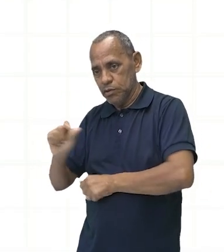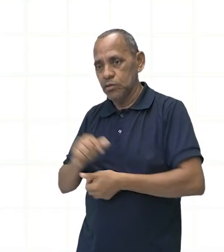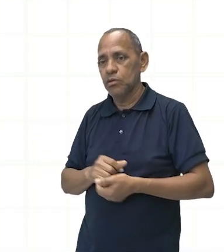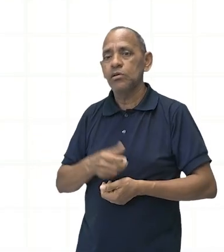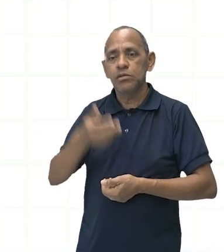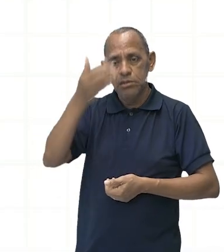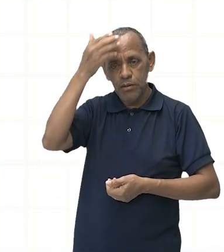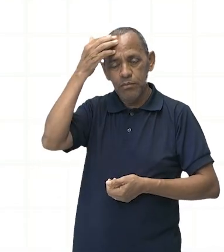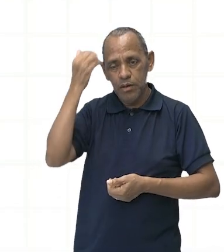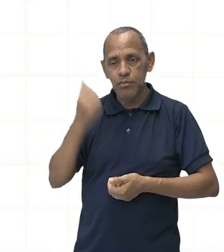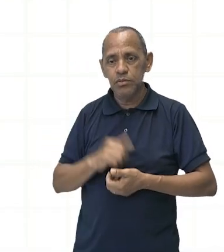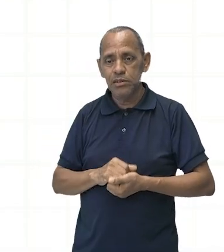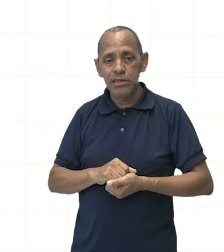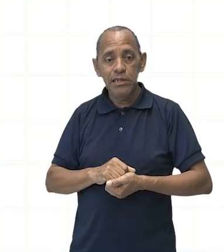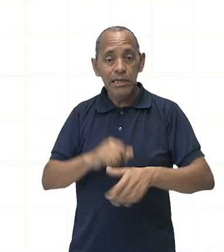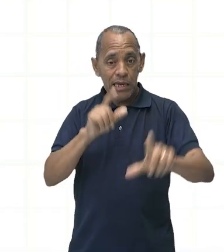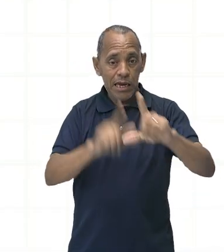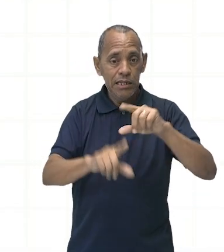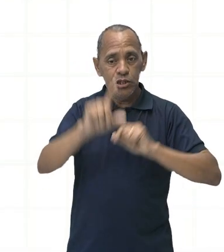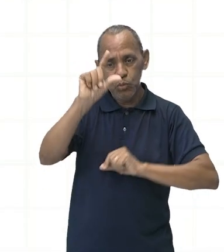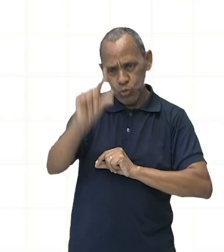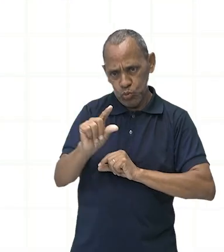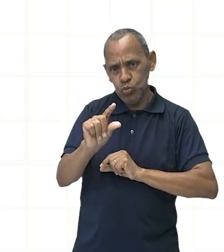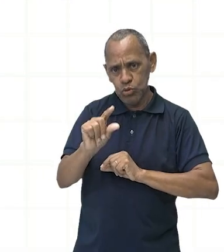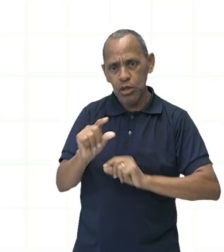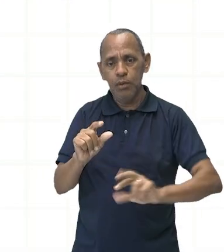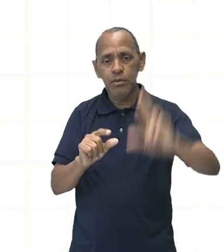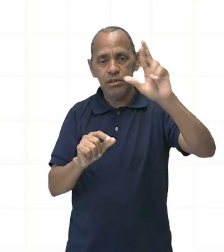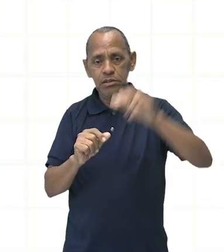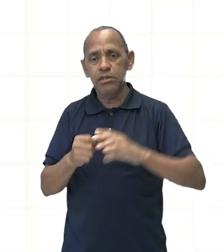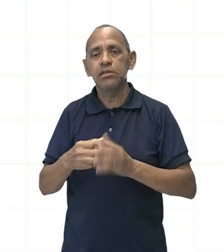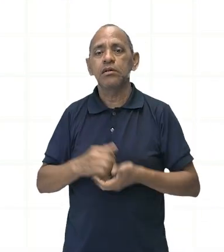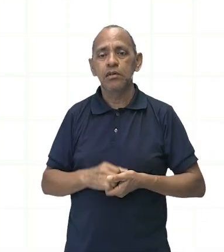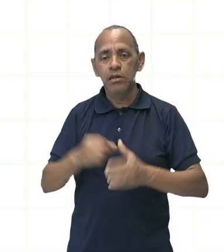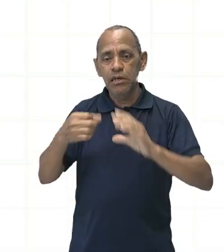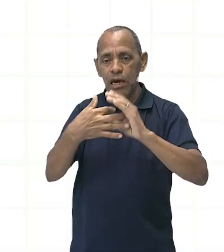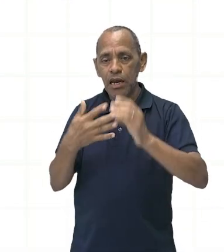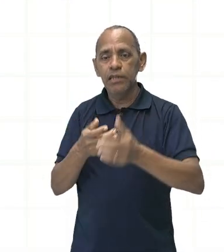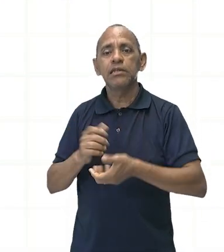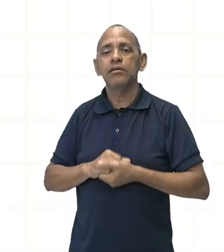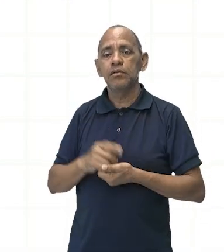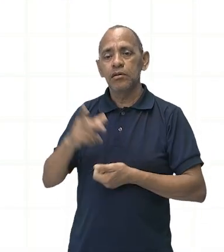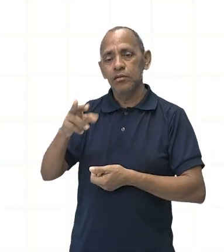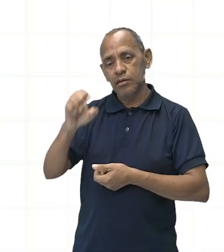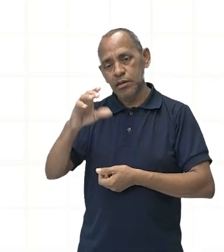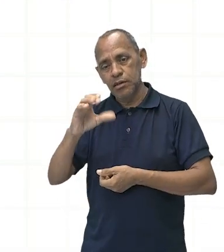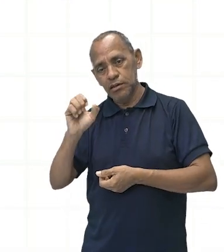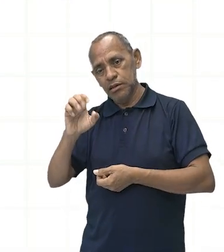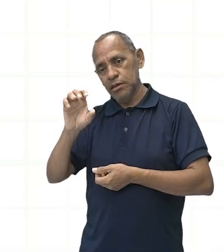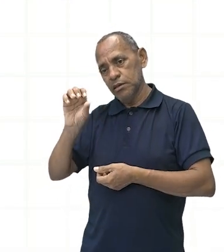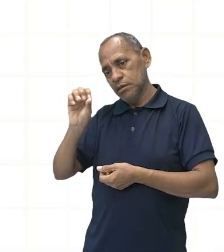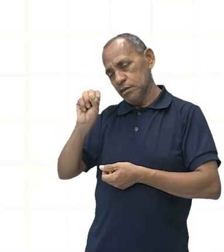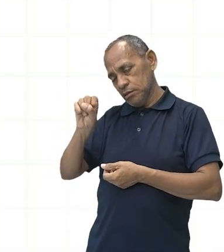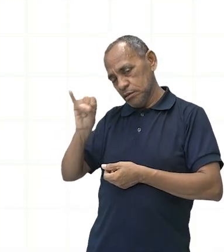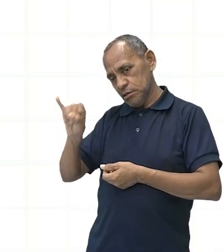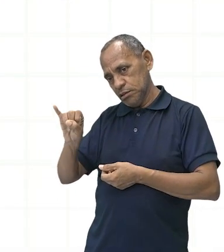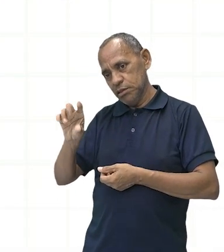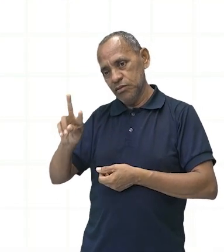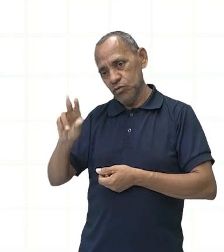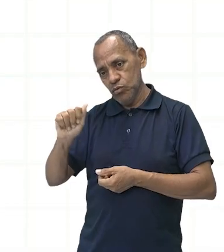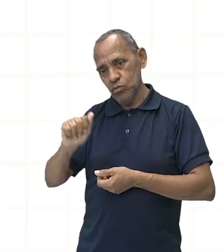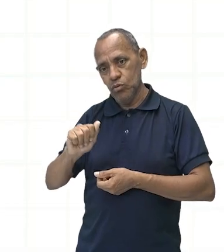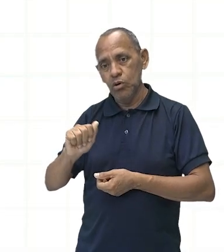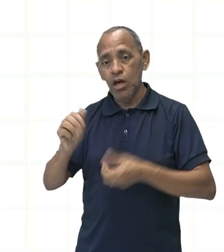letra minúscula representa o caráter recessivo convencionalmente. Ok? Agora,